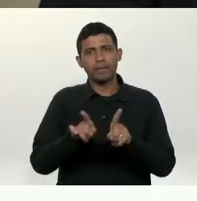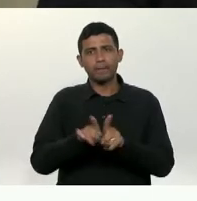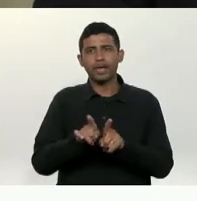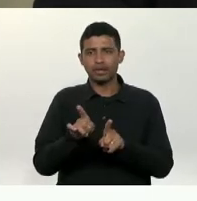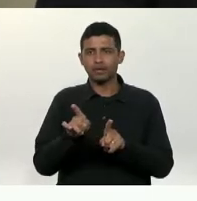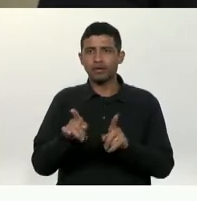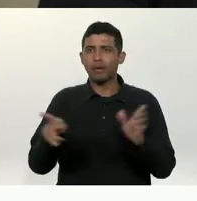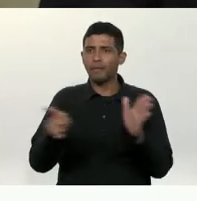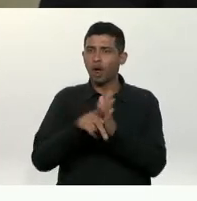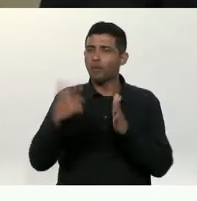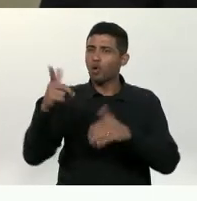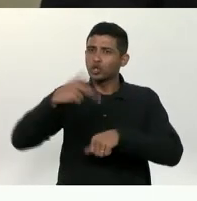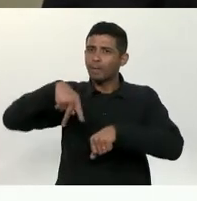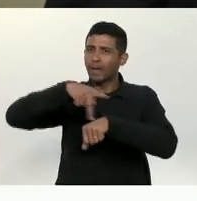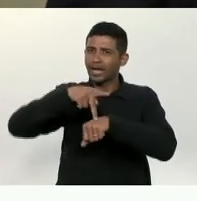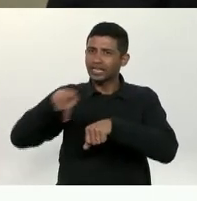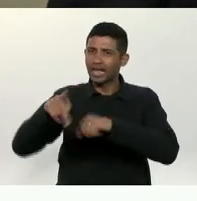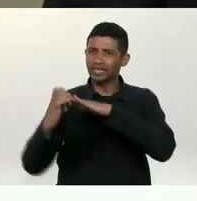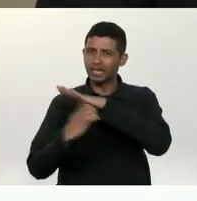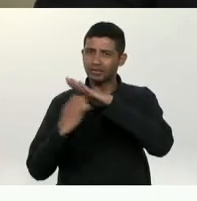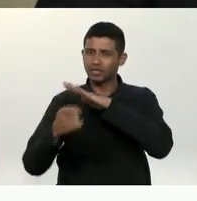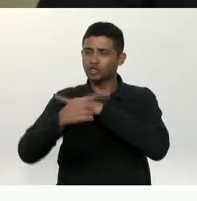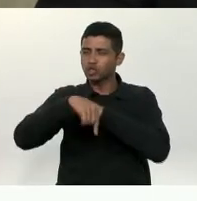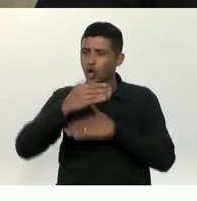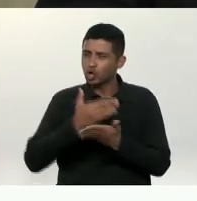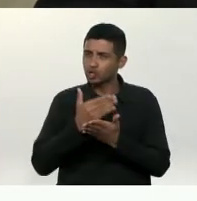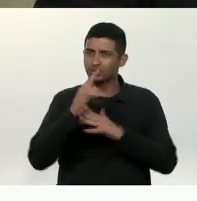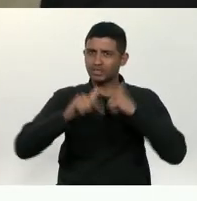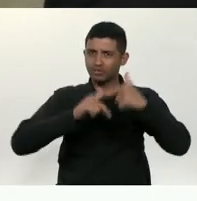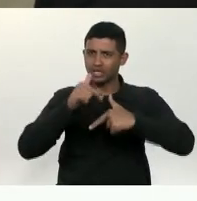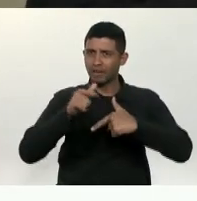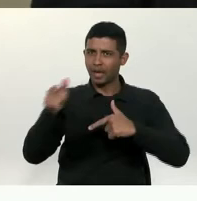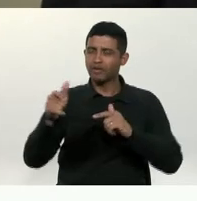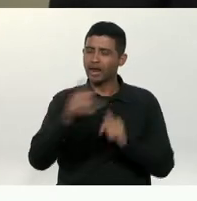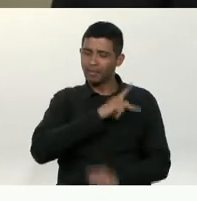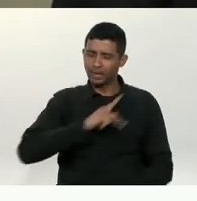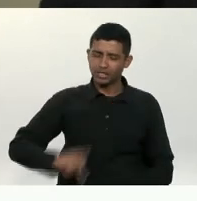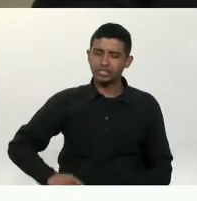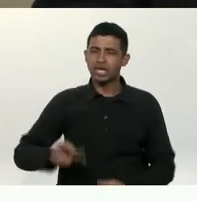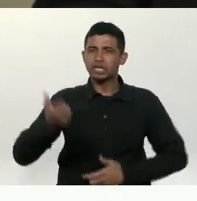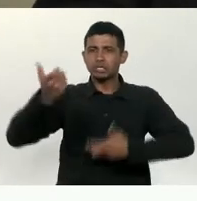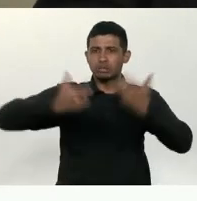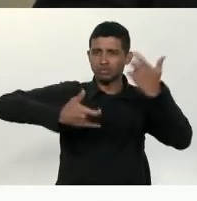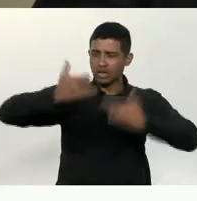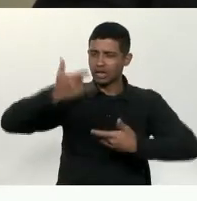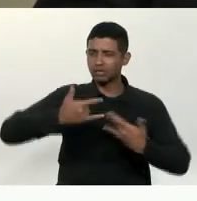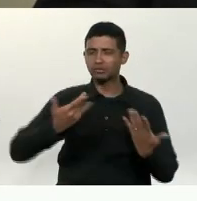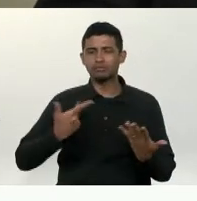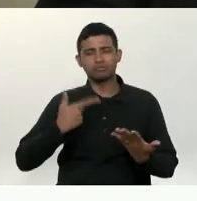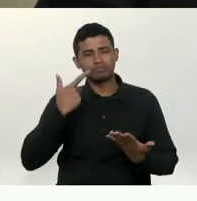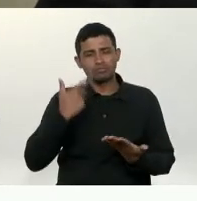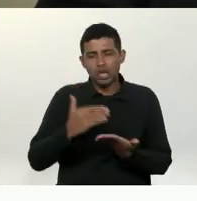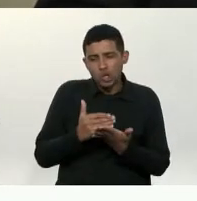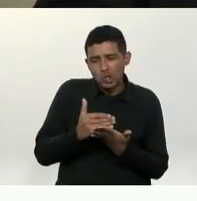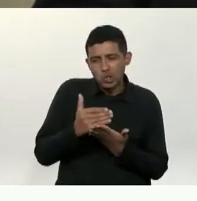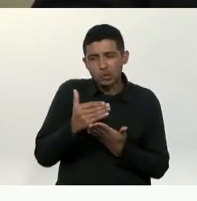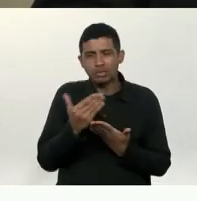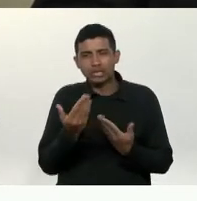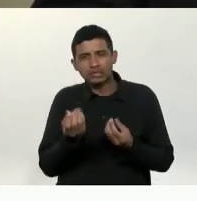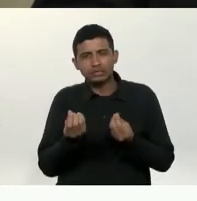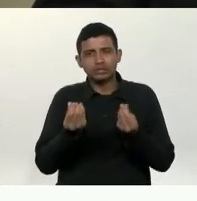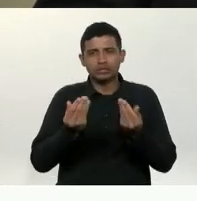empresa, mas nós abrimos o trabalho com a exposição da presidente. Era tudo muito incipiente, muito preliminar.